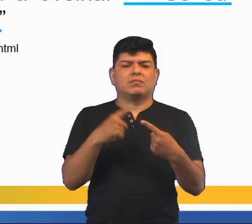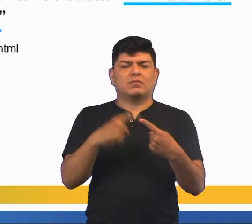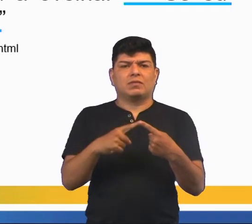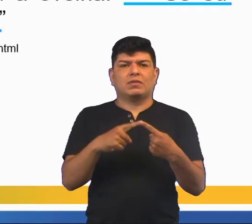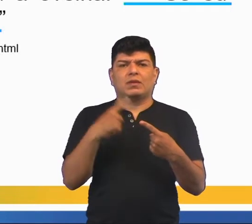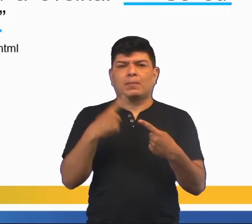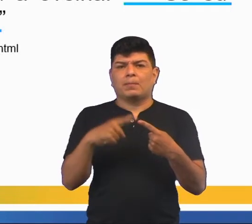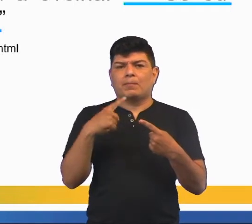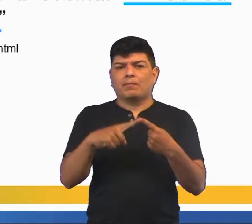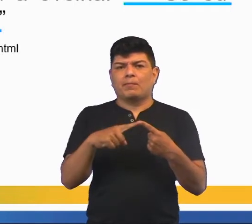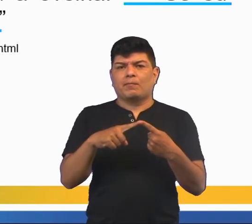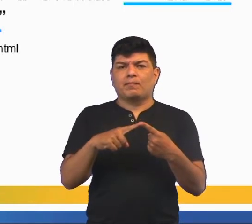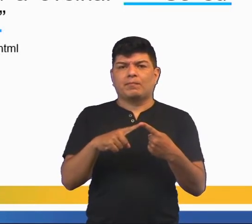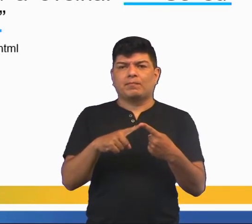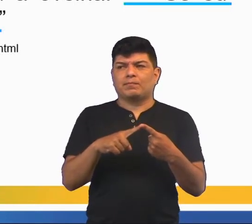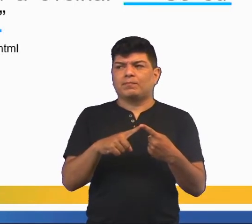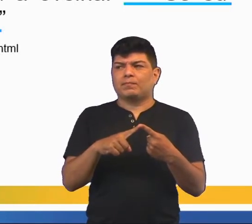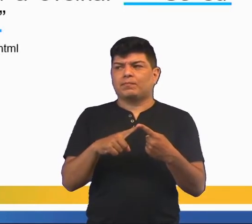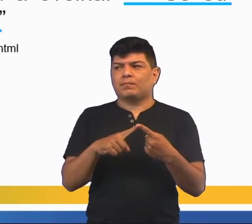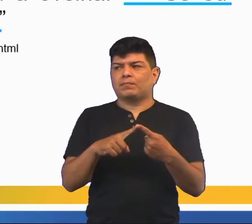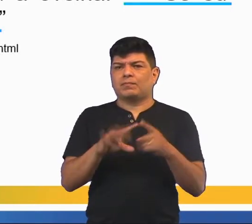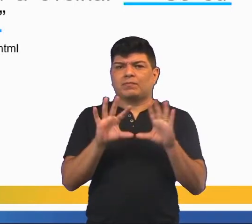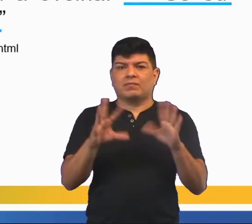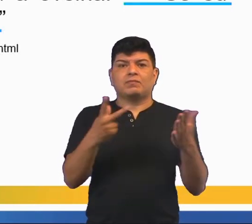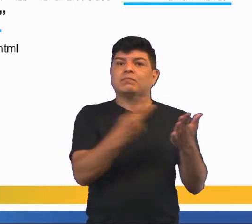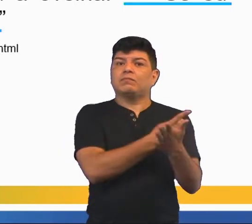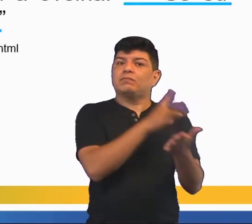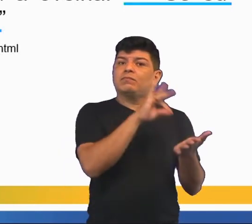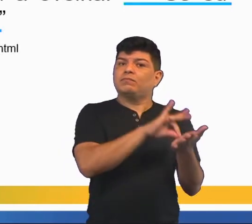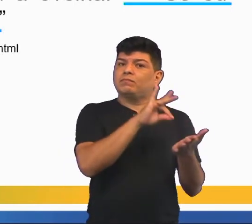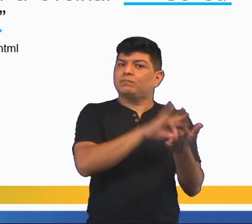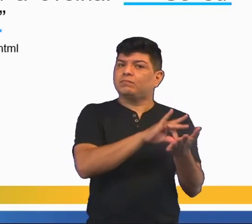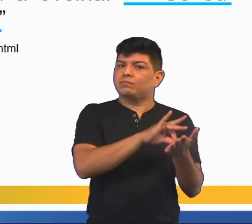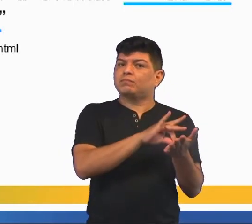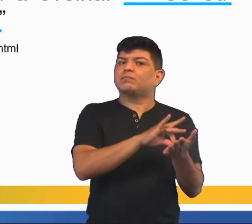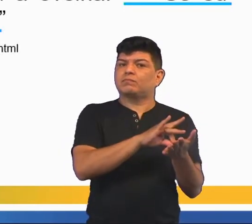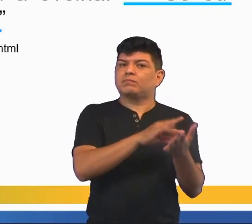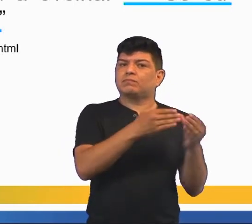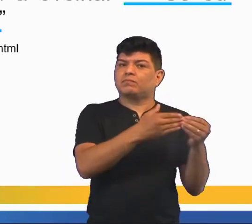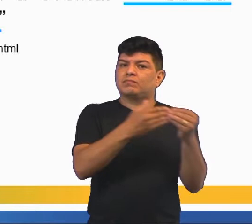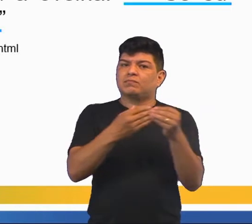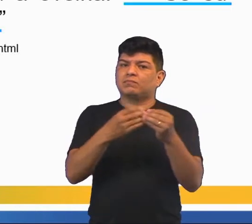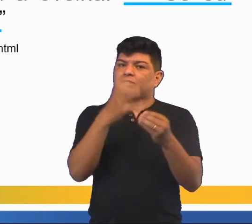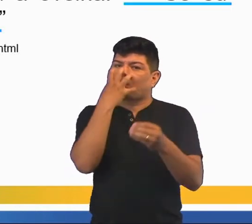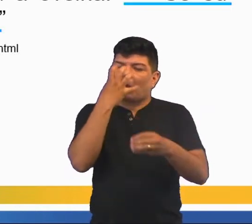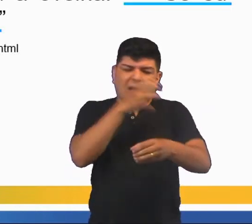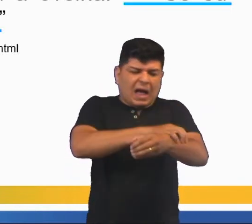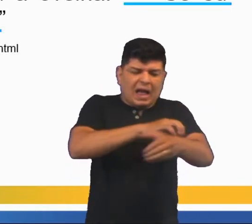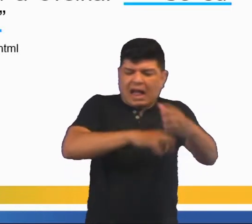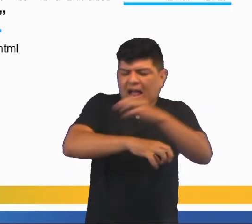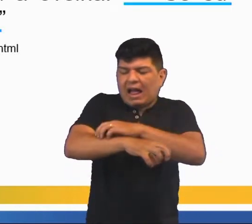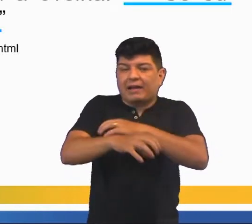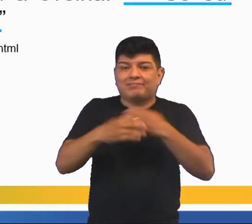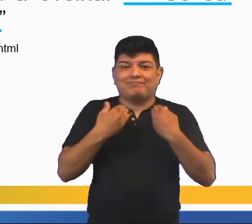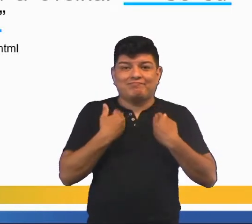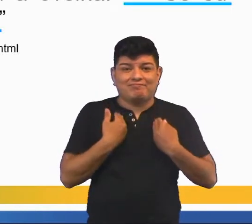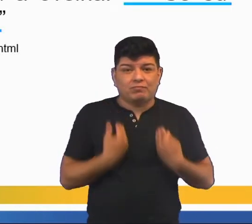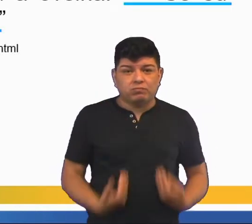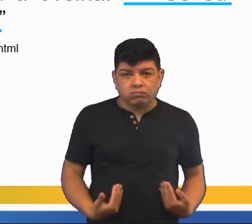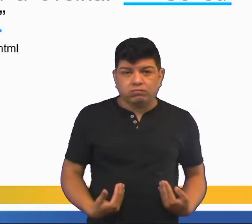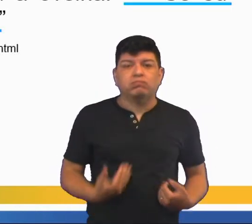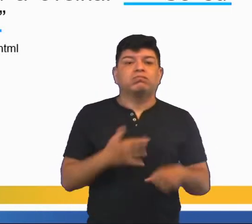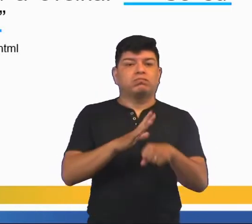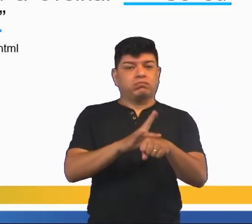quê? Porque aqui foi algo que aconteceu, né? Que ele levou mordidas, ele estava cansado, ele